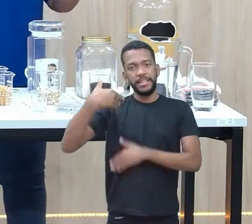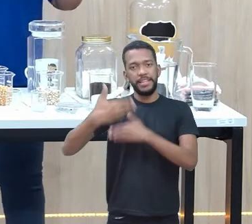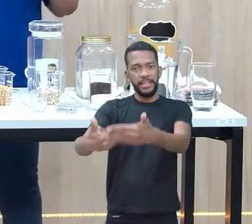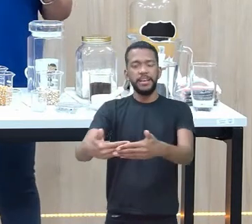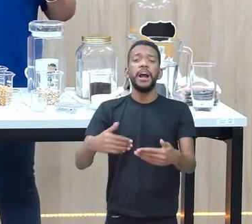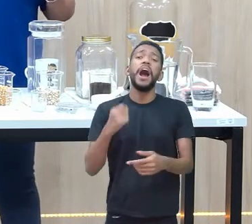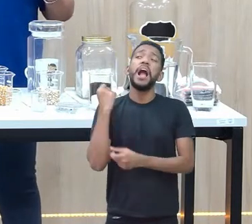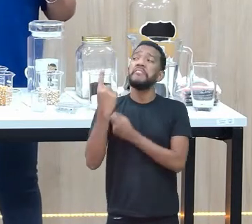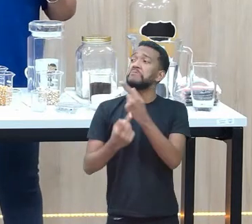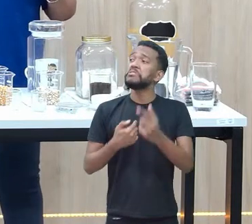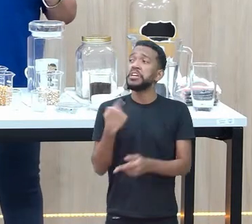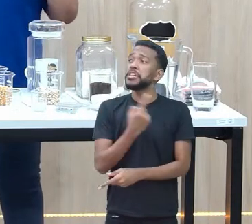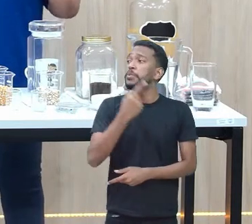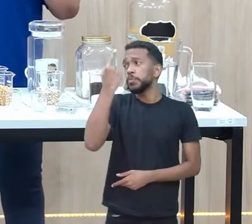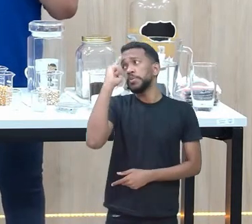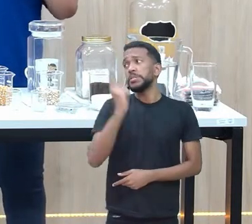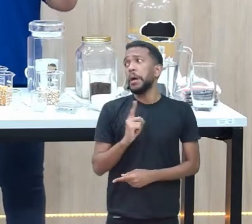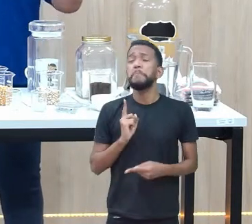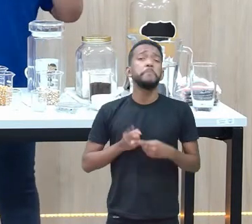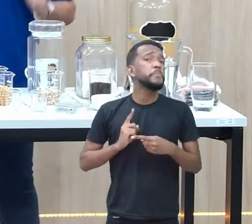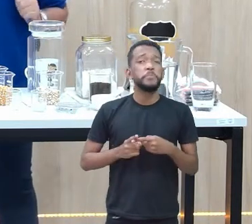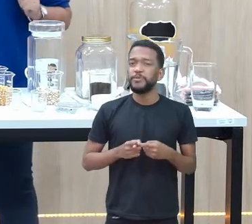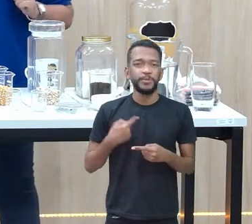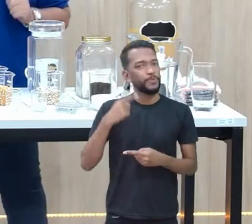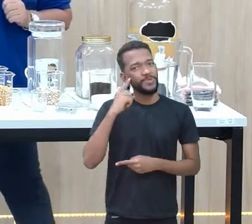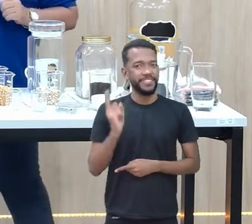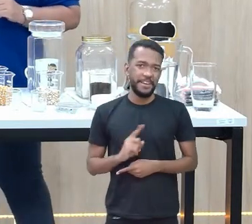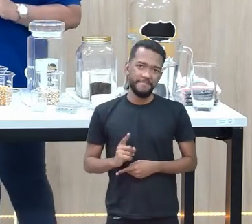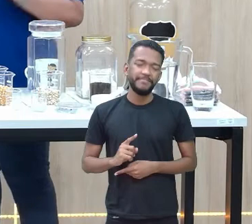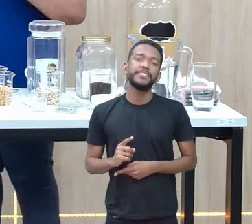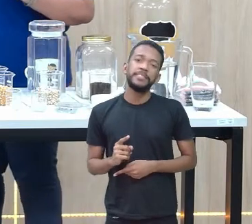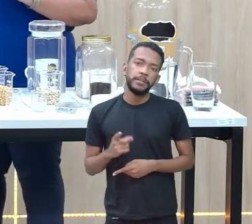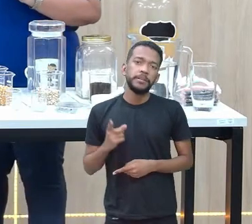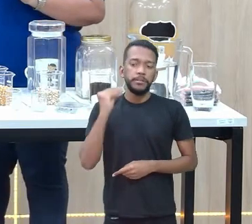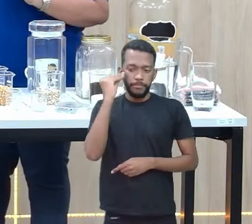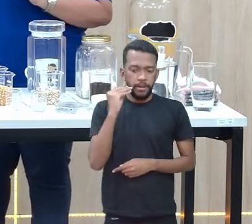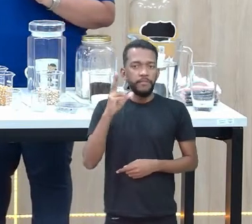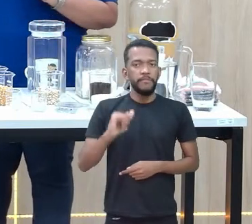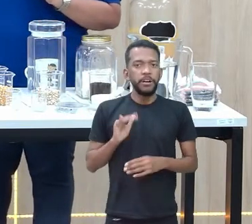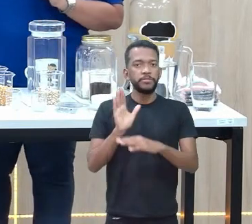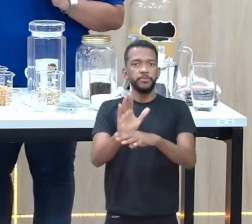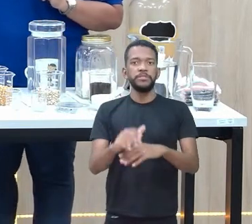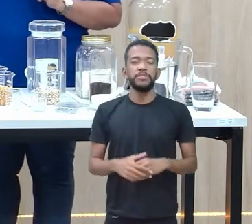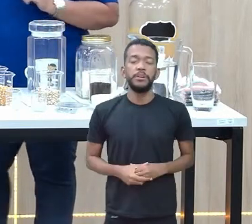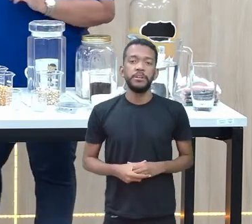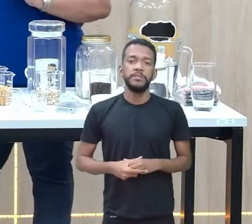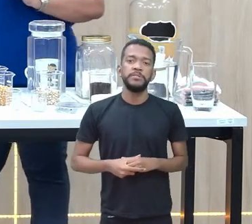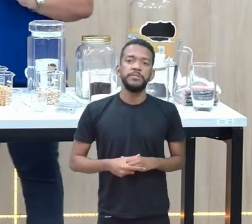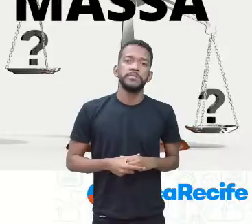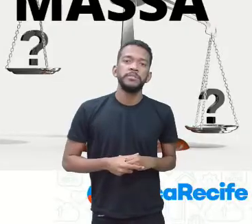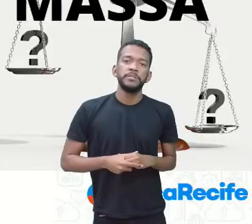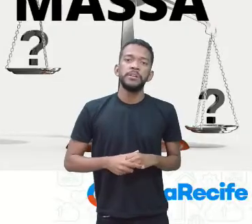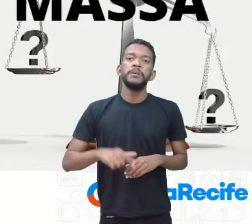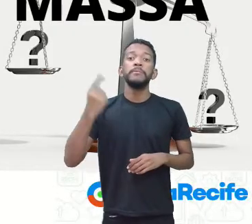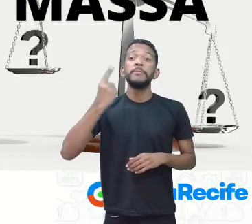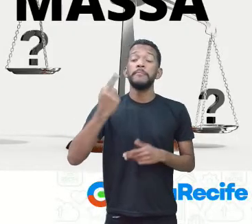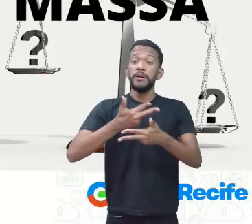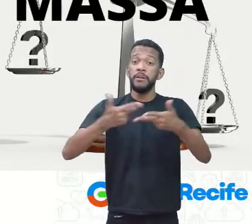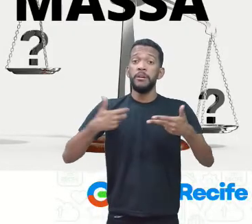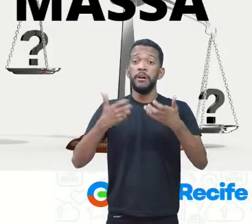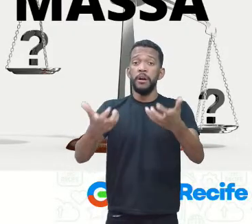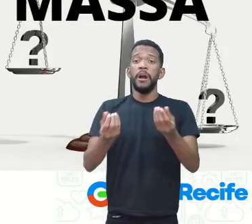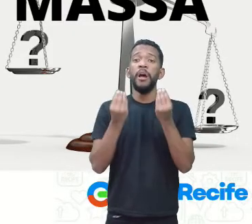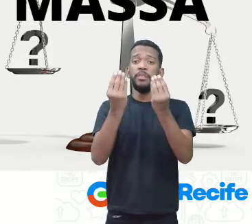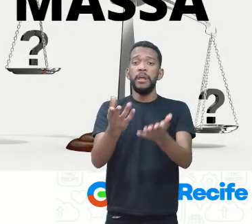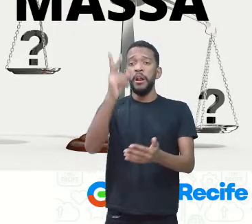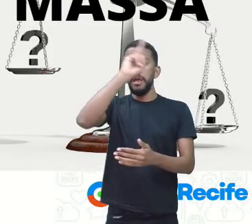gente nem sabe por quê. A experiência também vai ajudar a isso. Vamos lá. Primeira coisa, eu quero lembrar a vocês